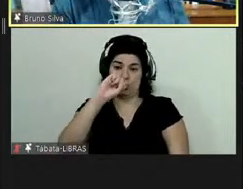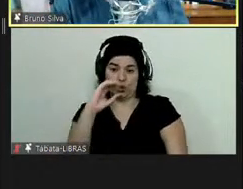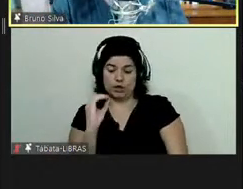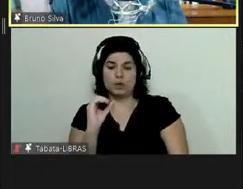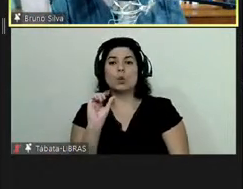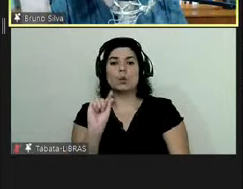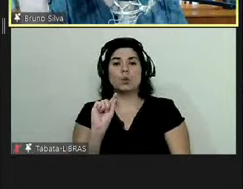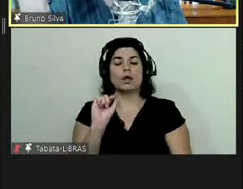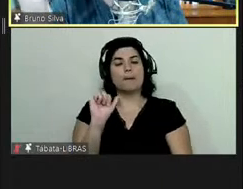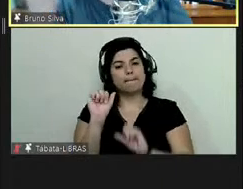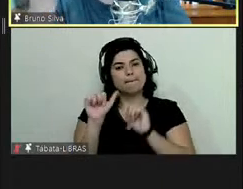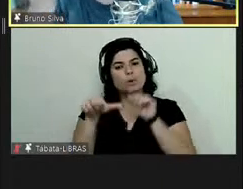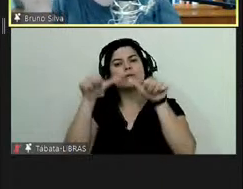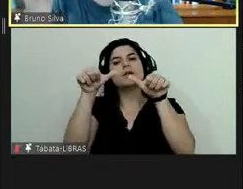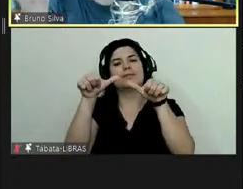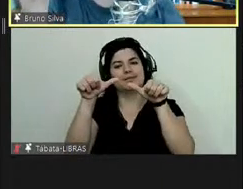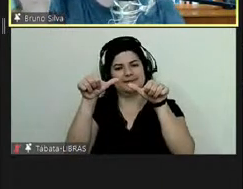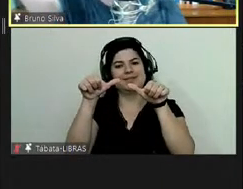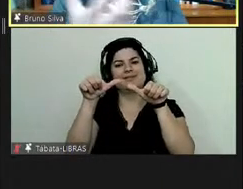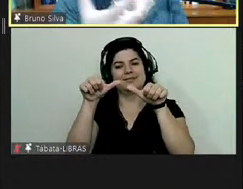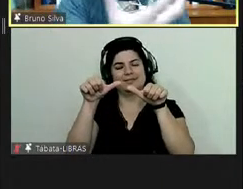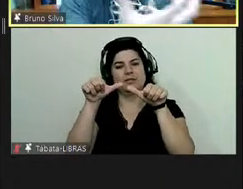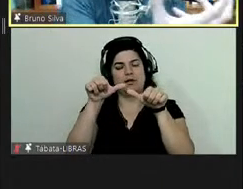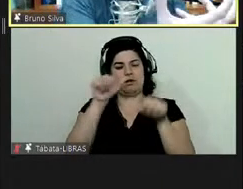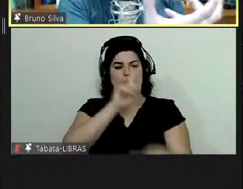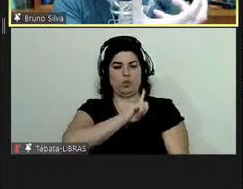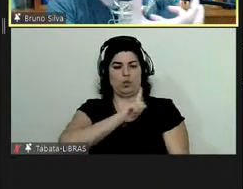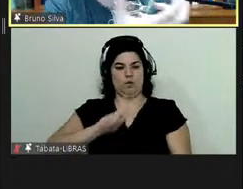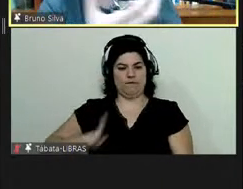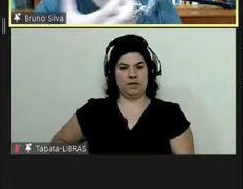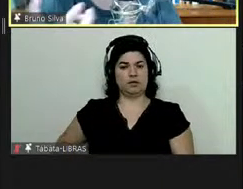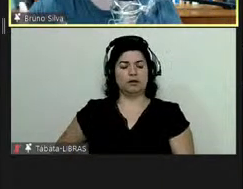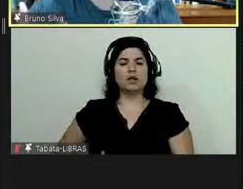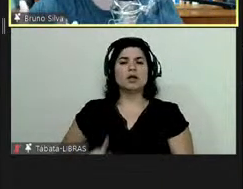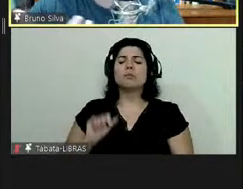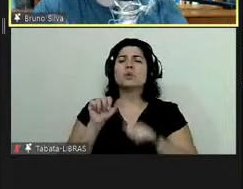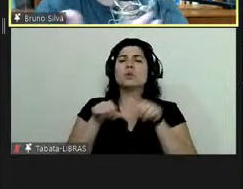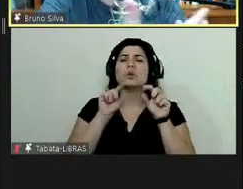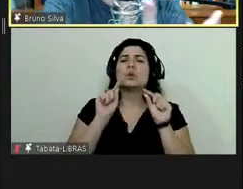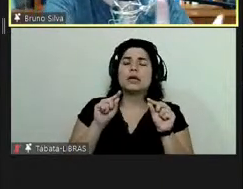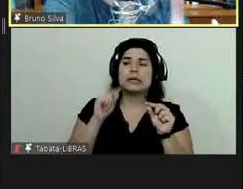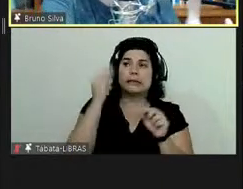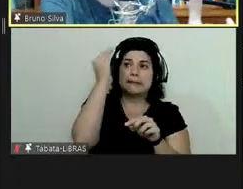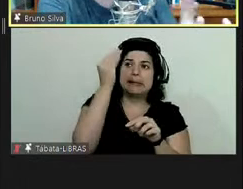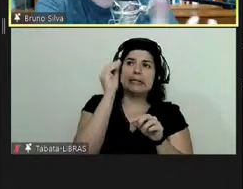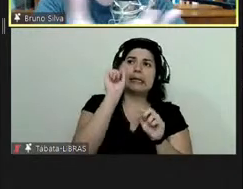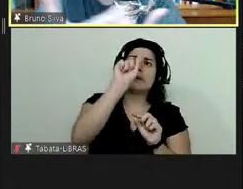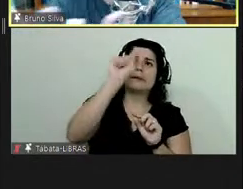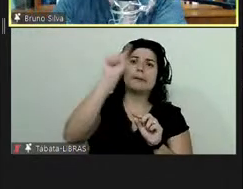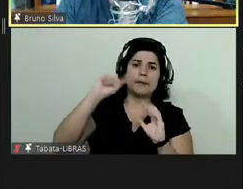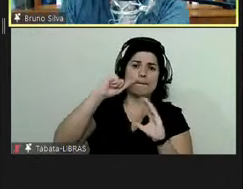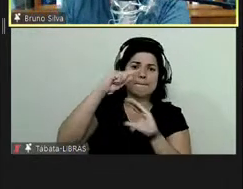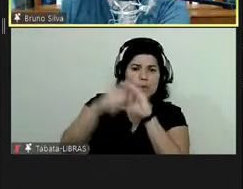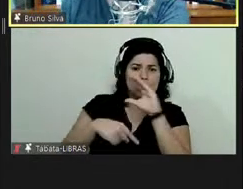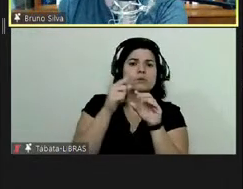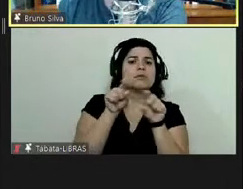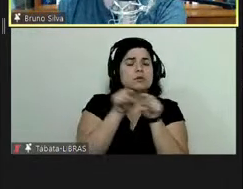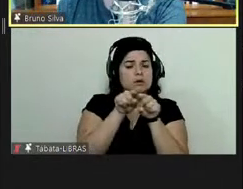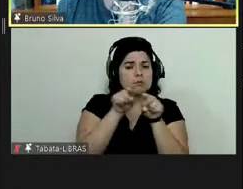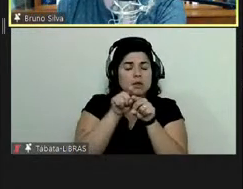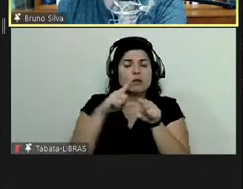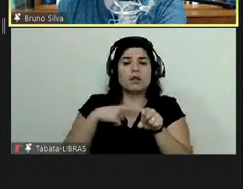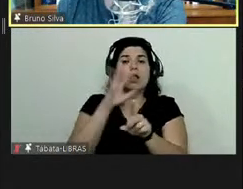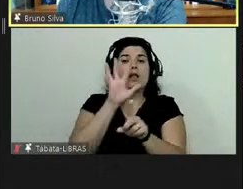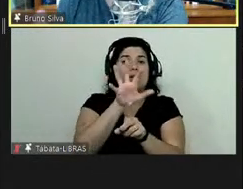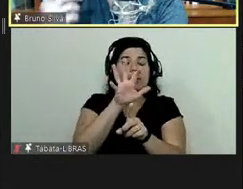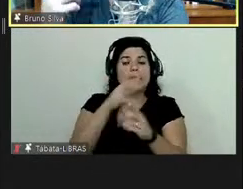redemocratização forma o que que mudou o professor que mudou foi não só as experiências no mundo mas o que mudou também foi influência para debater